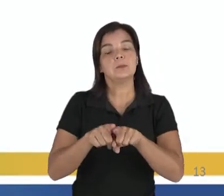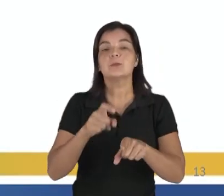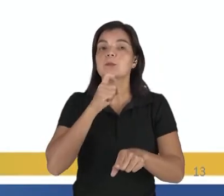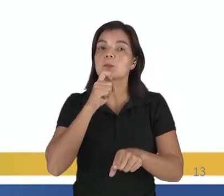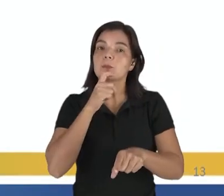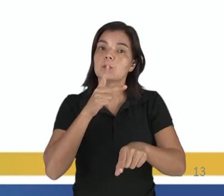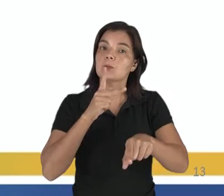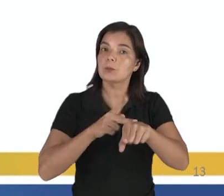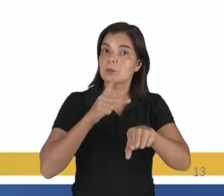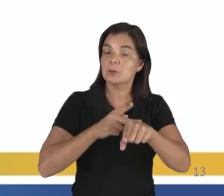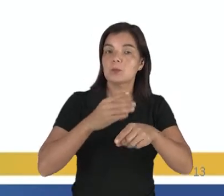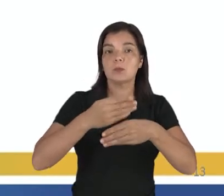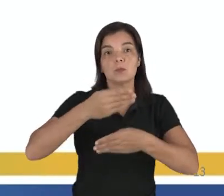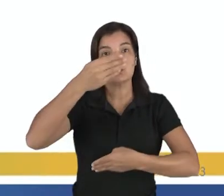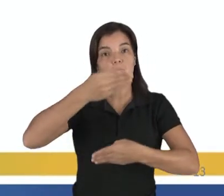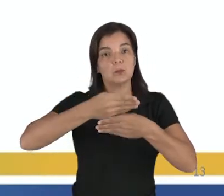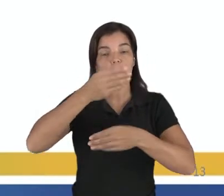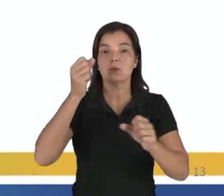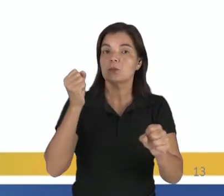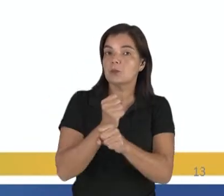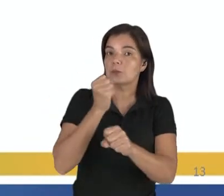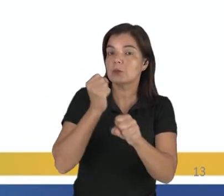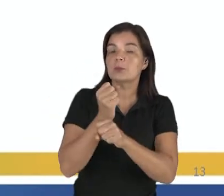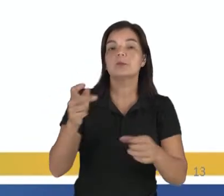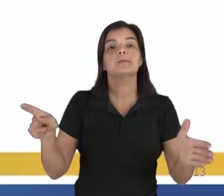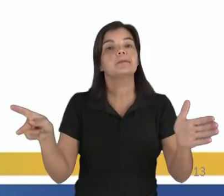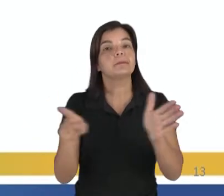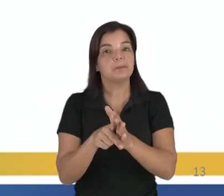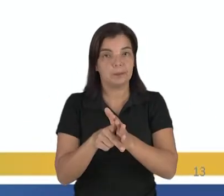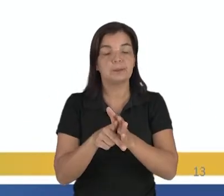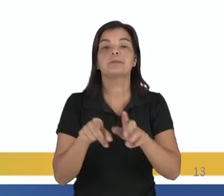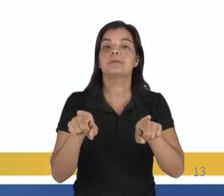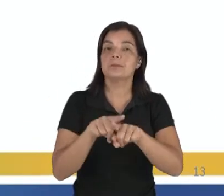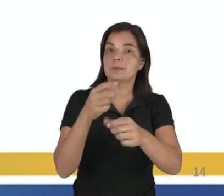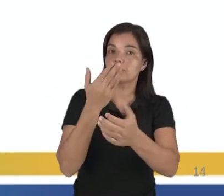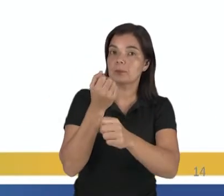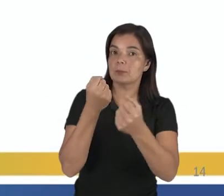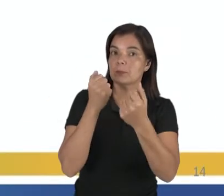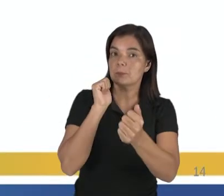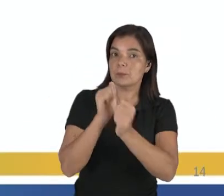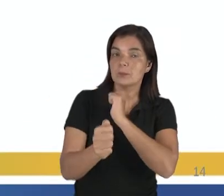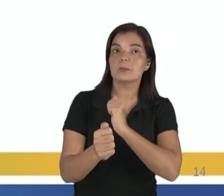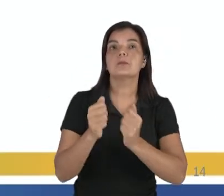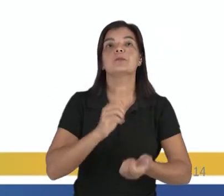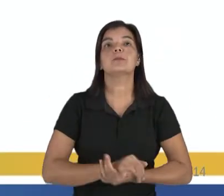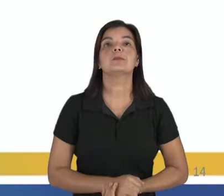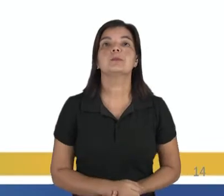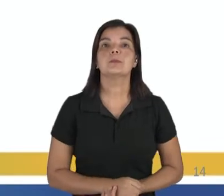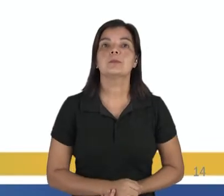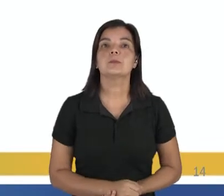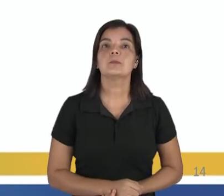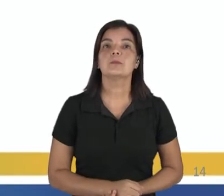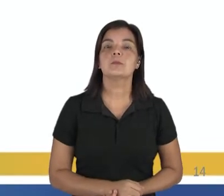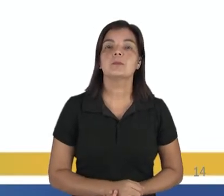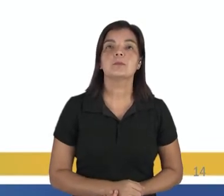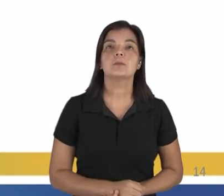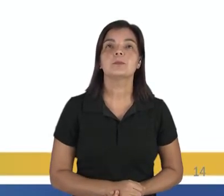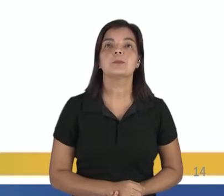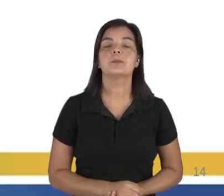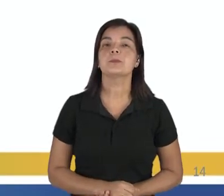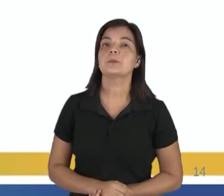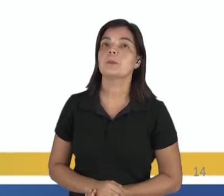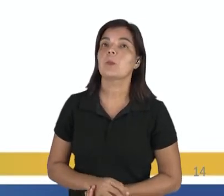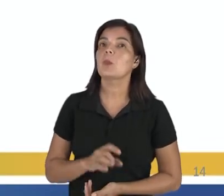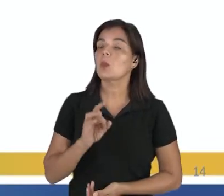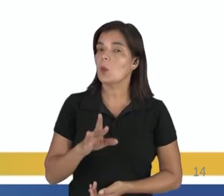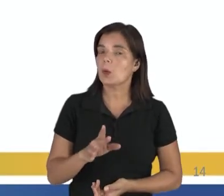paredes artificiais construídas propositalmente pela prática desportiva, né? Continuando sobre a